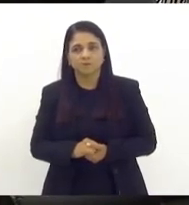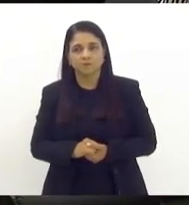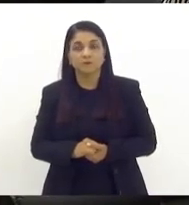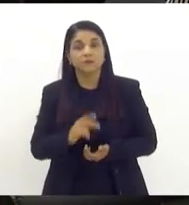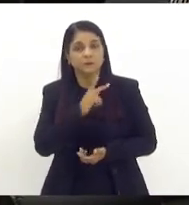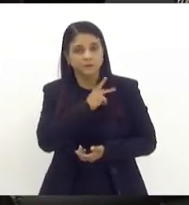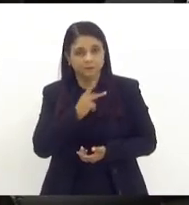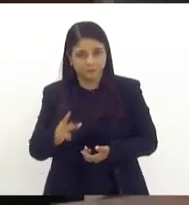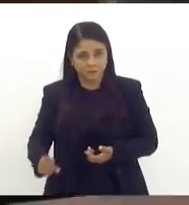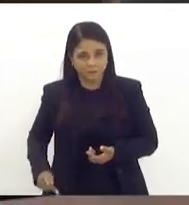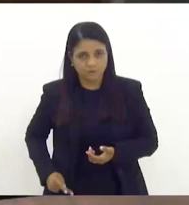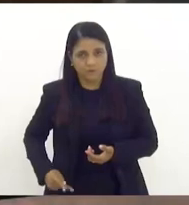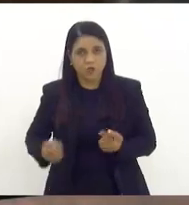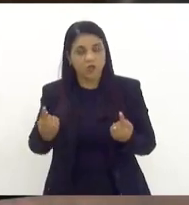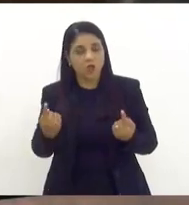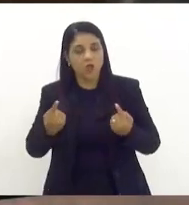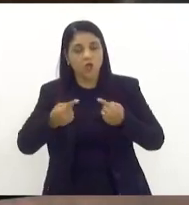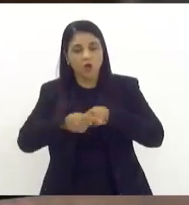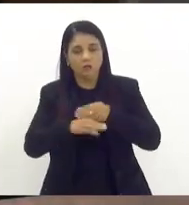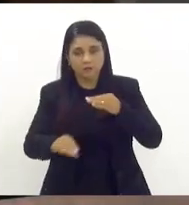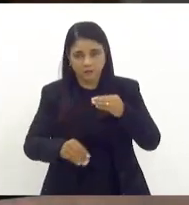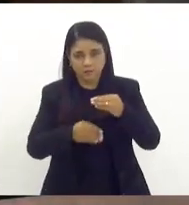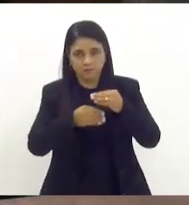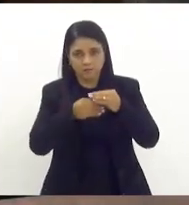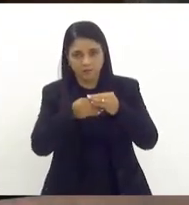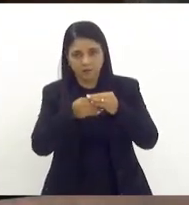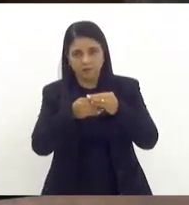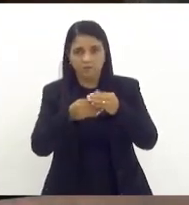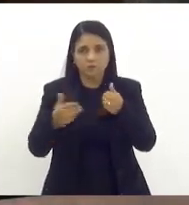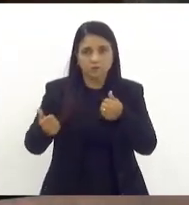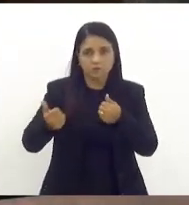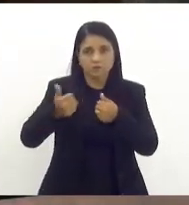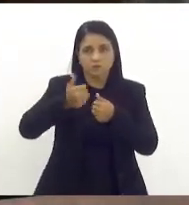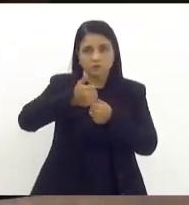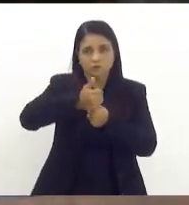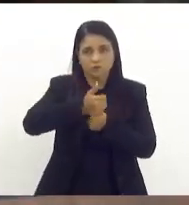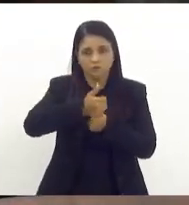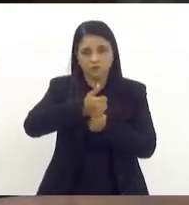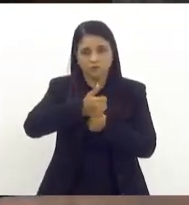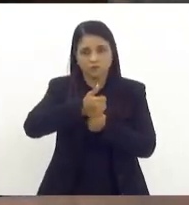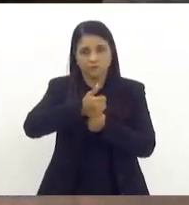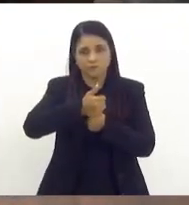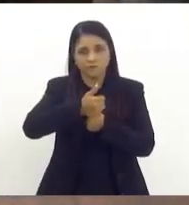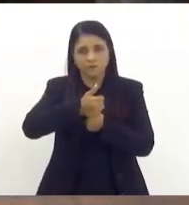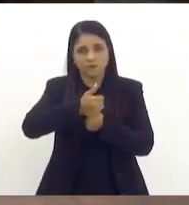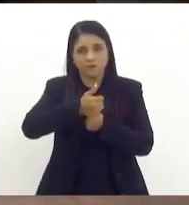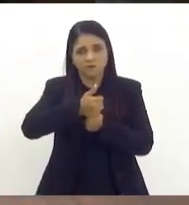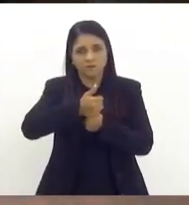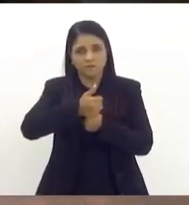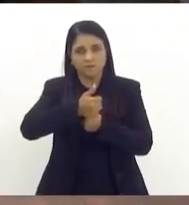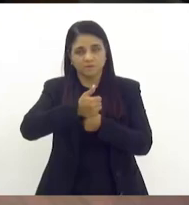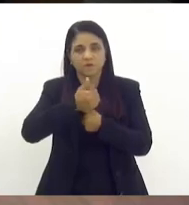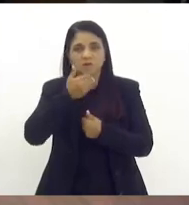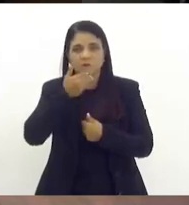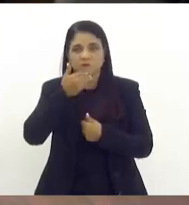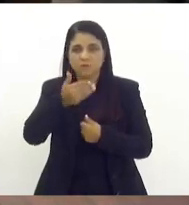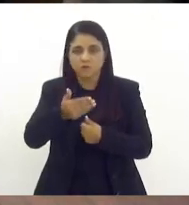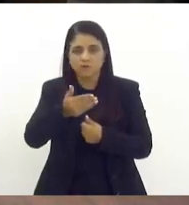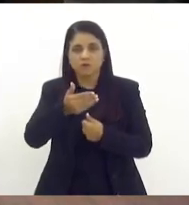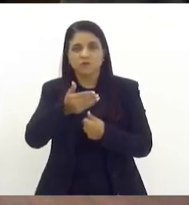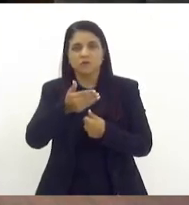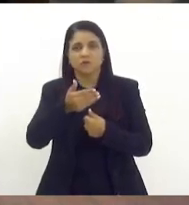Presidente contrárias concluído por substitutivo E pedir a forma